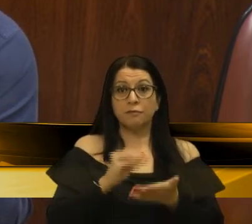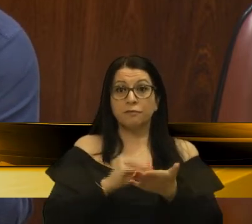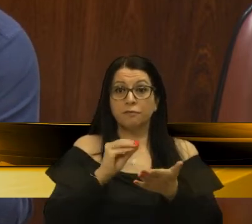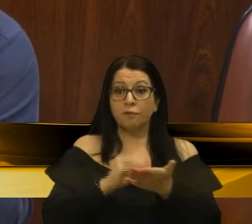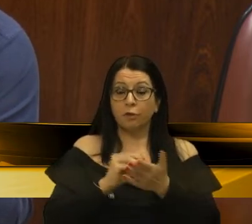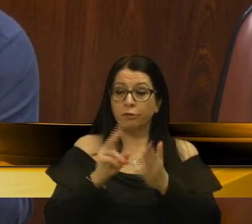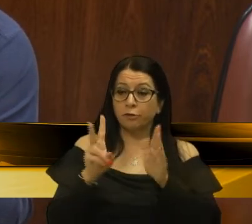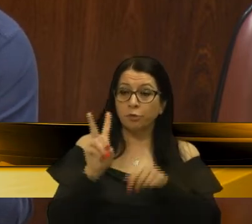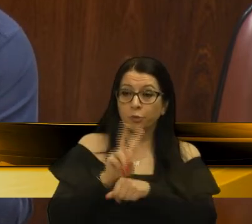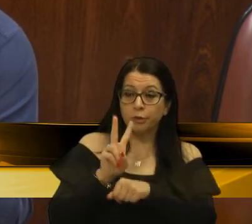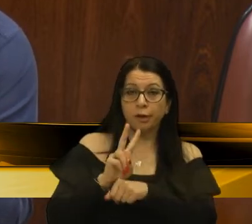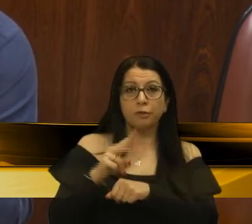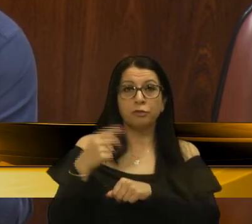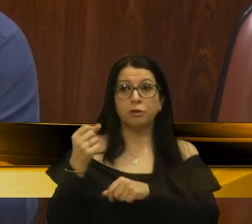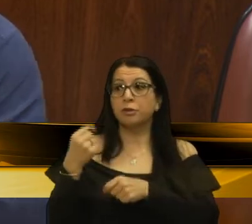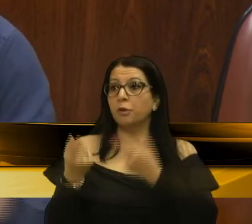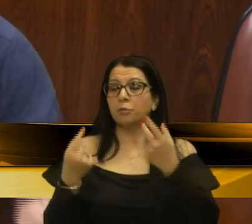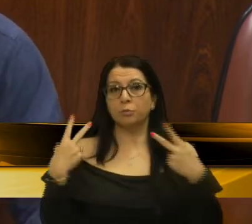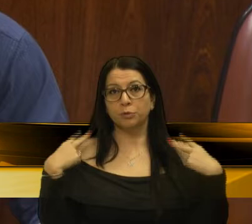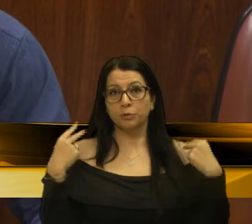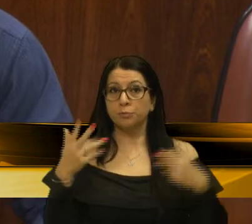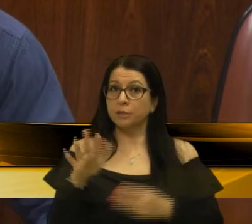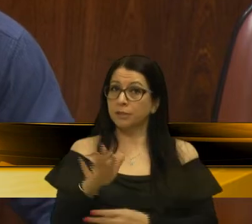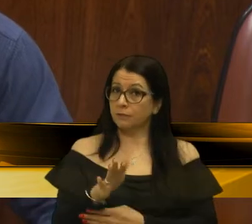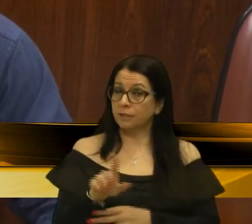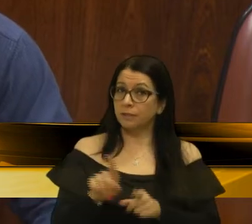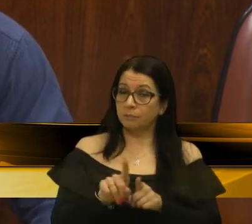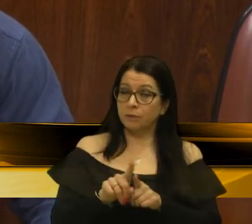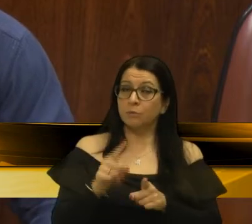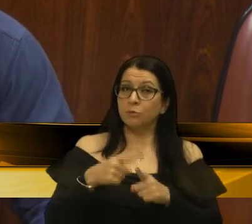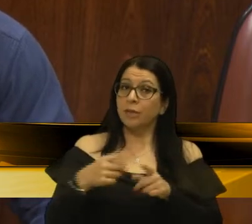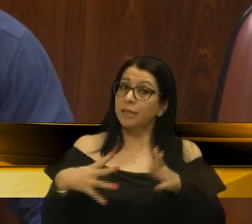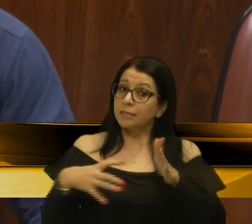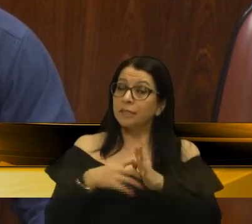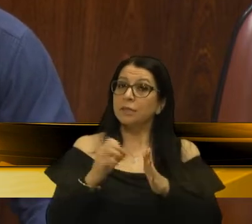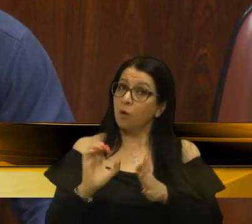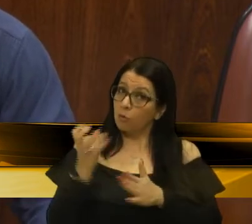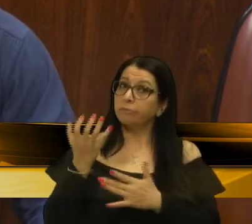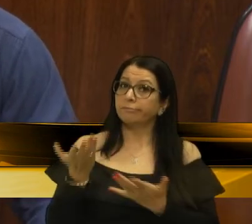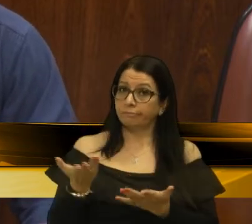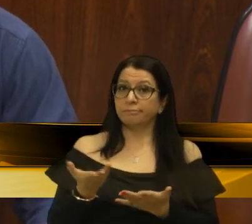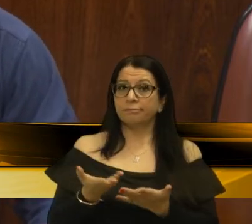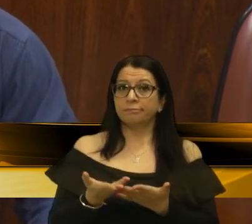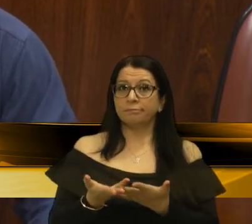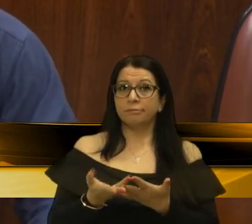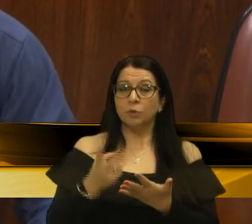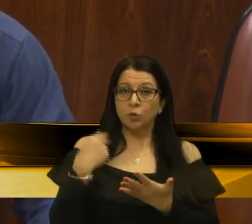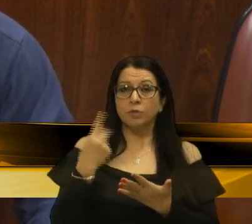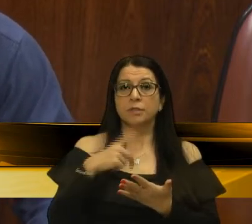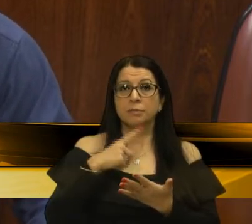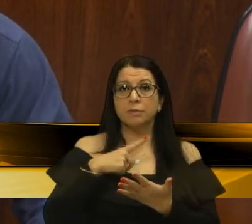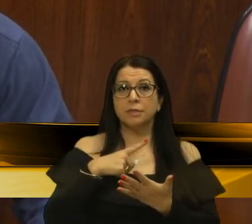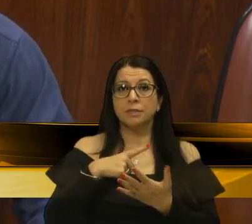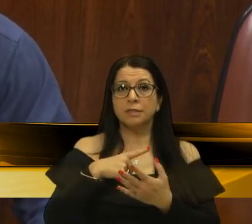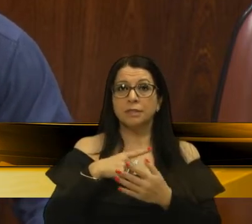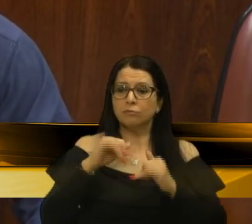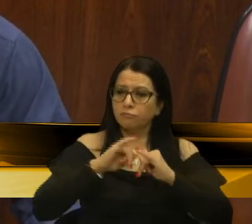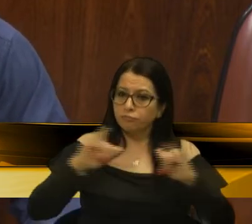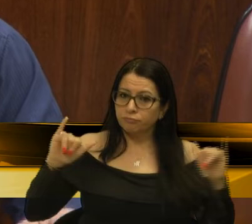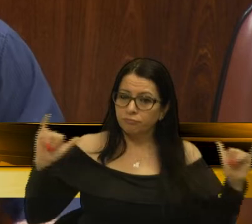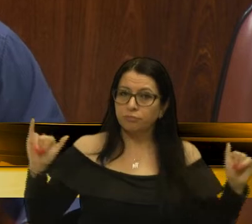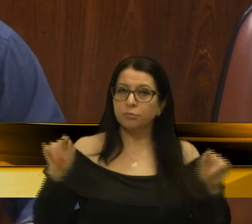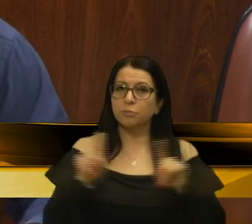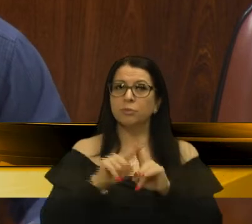alguns motoristas, mas também às vezes até porque acidente acontece, né? mas que nós temos que ter uma campanha. Eu